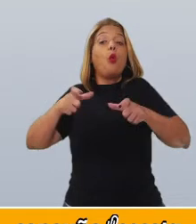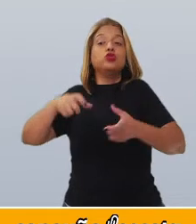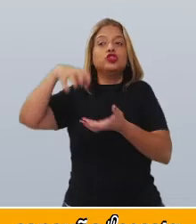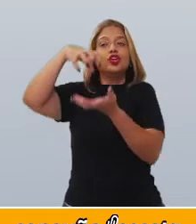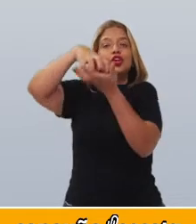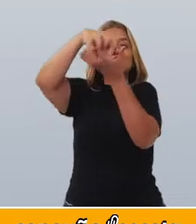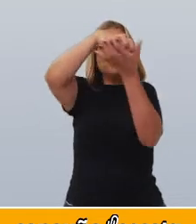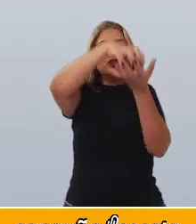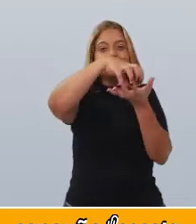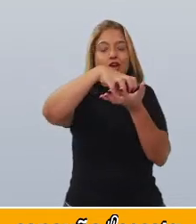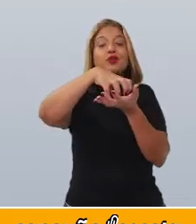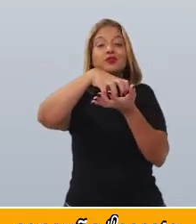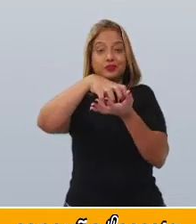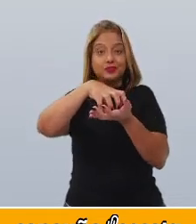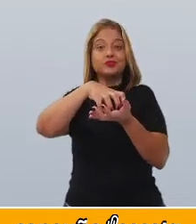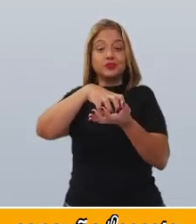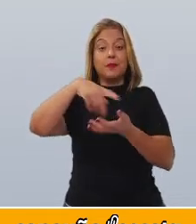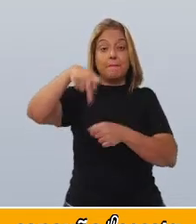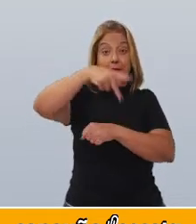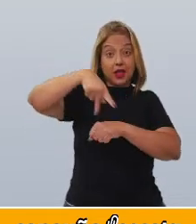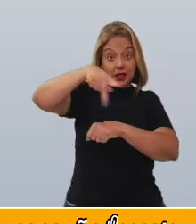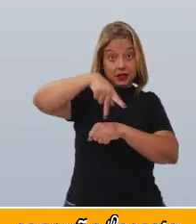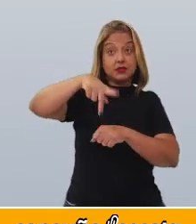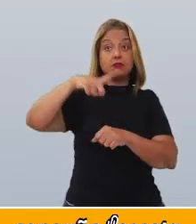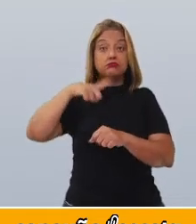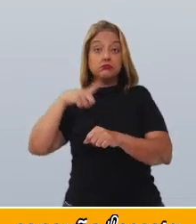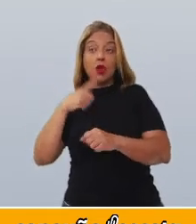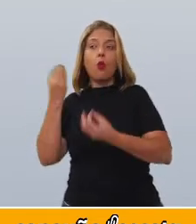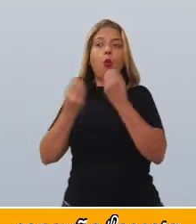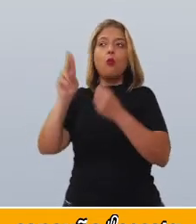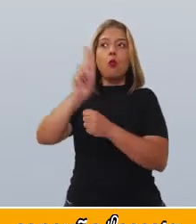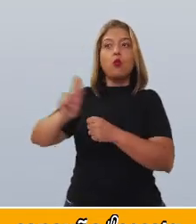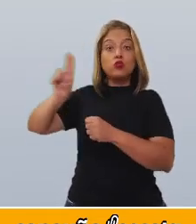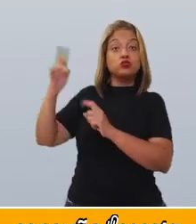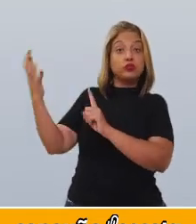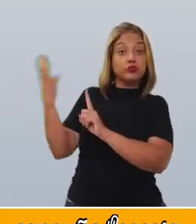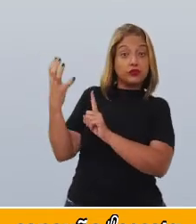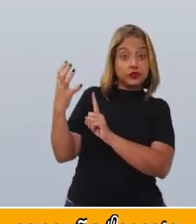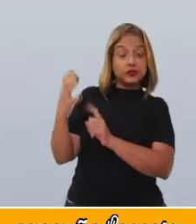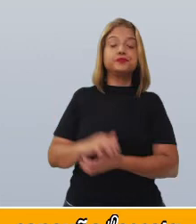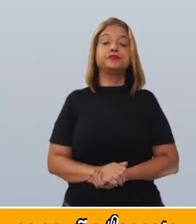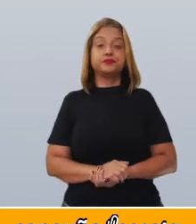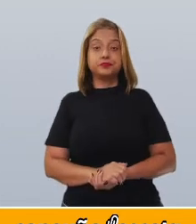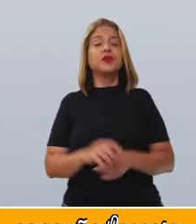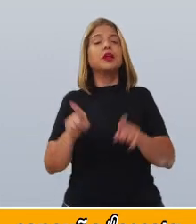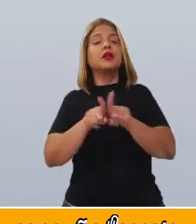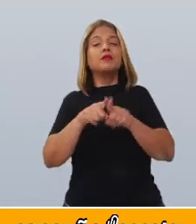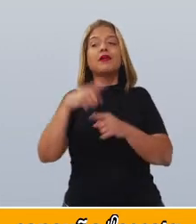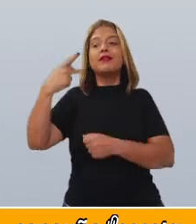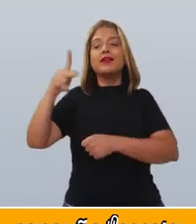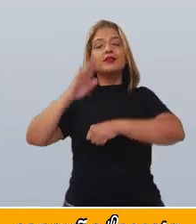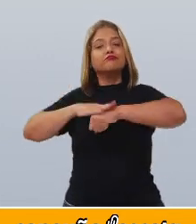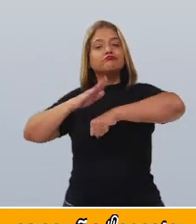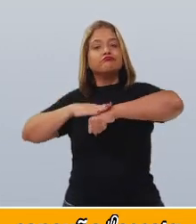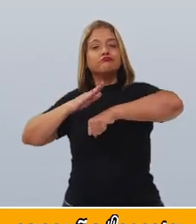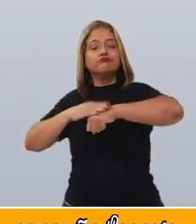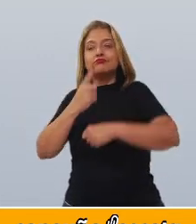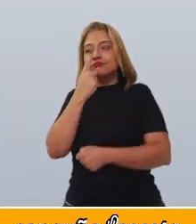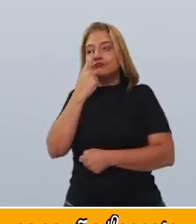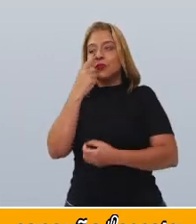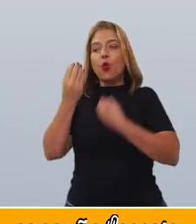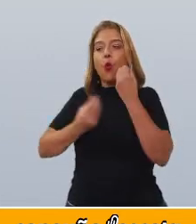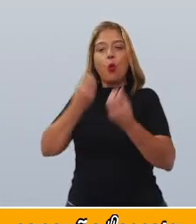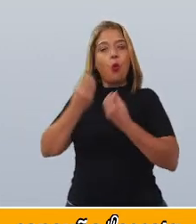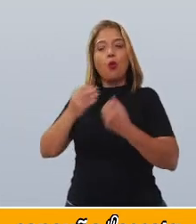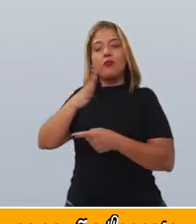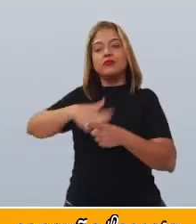utilizada reflete nessa variação, os hábitos linguísticos da comunidade, a